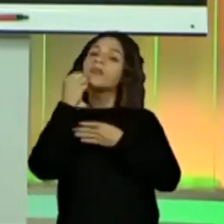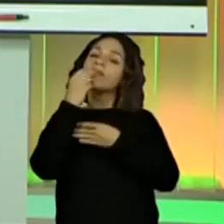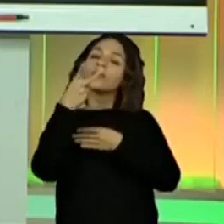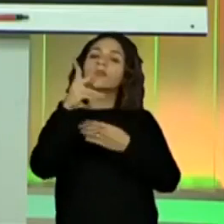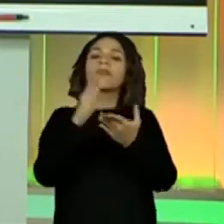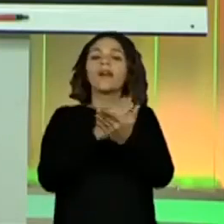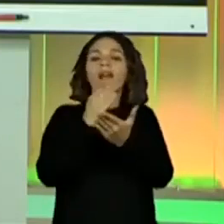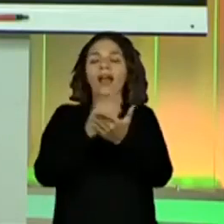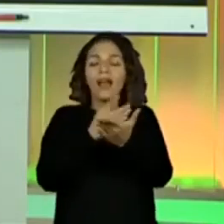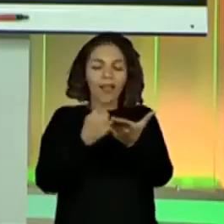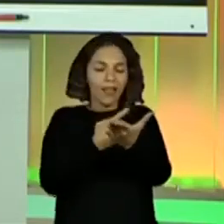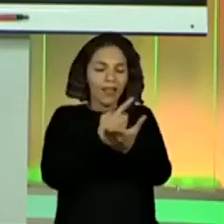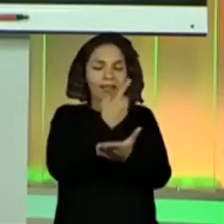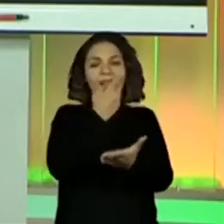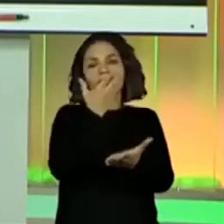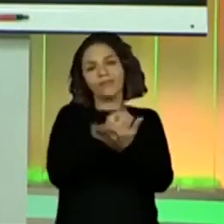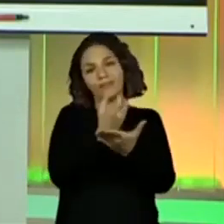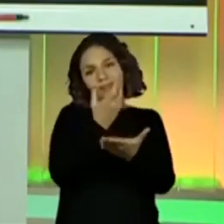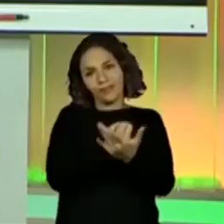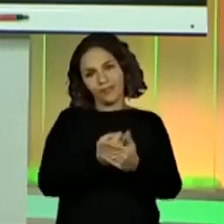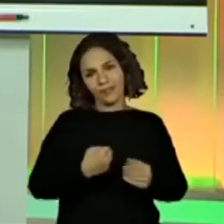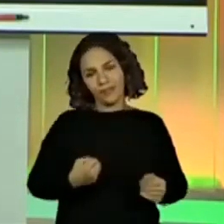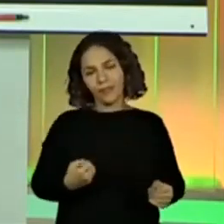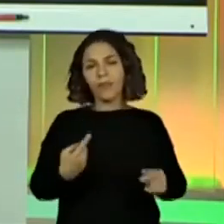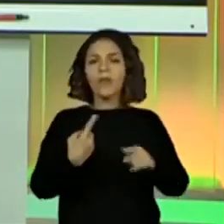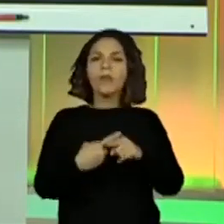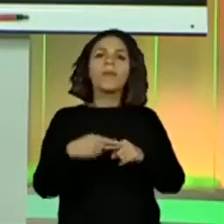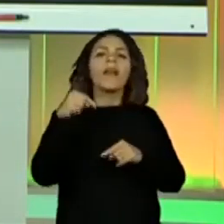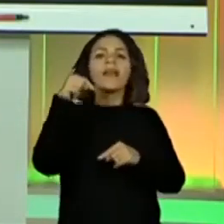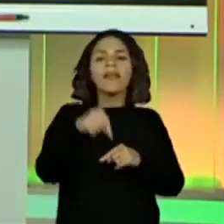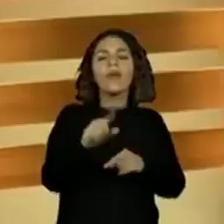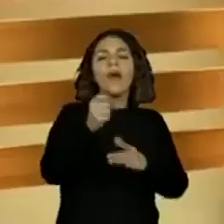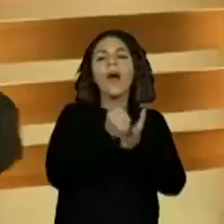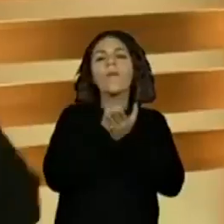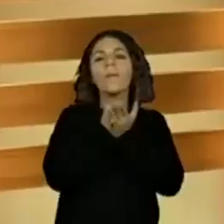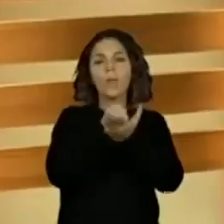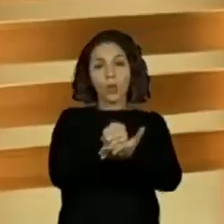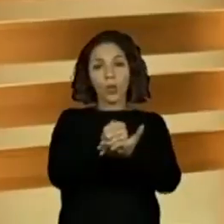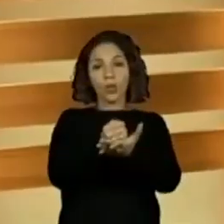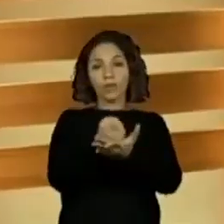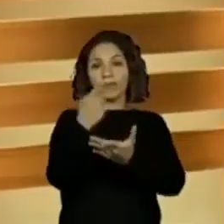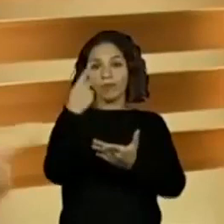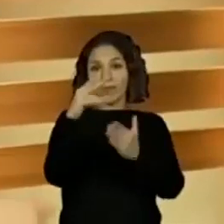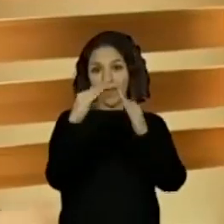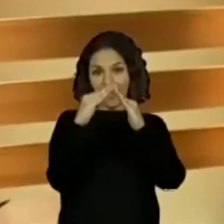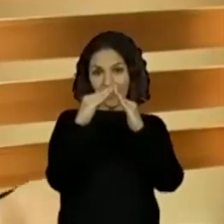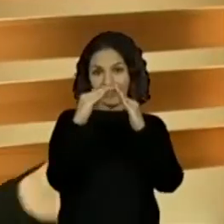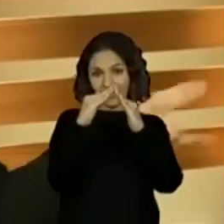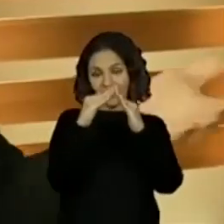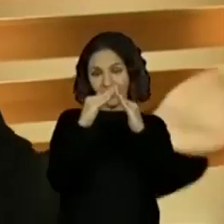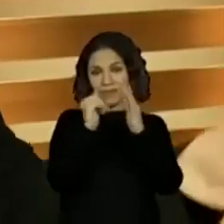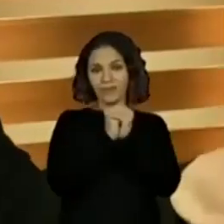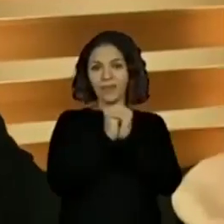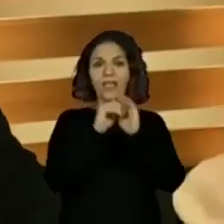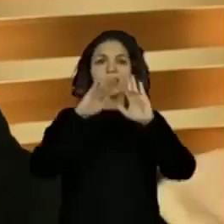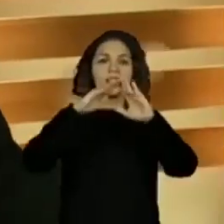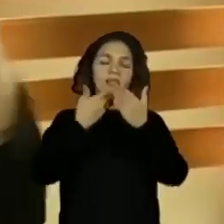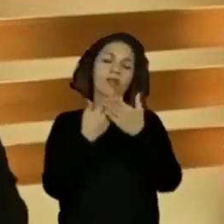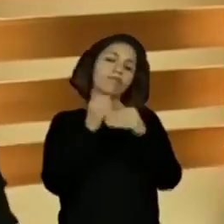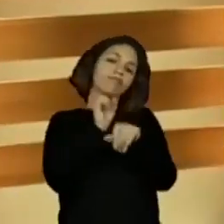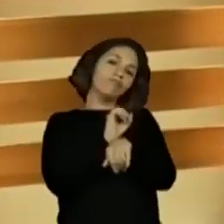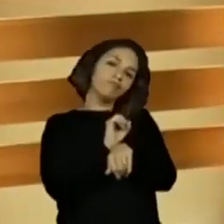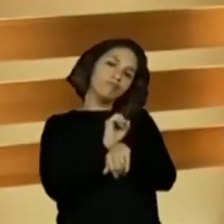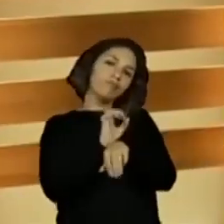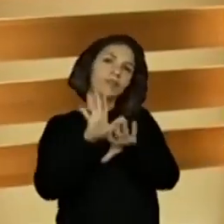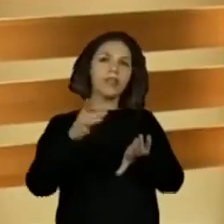no seu caderno, tá bom? Aqui, nós estamos dando apoio para vocês aí de casa. A escola está parada,